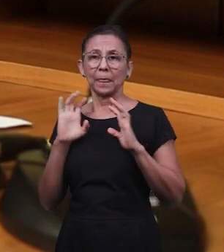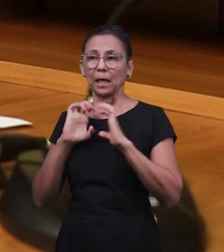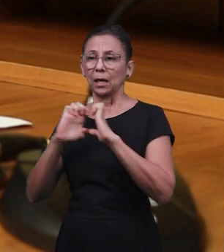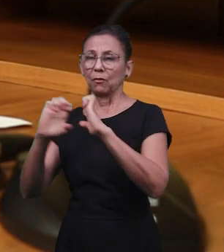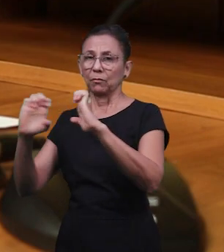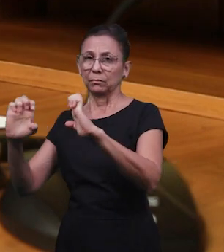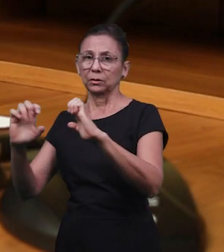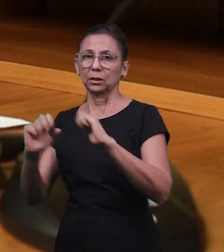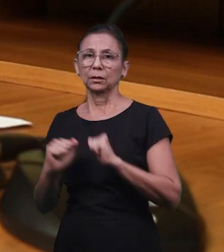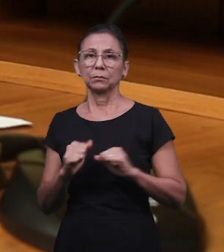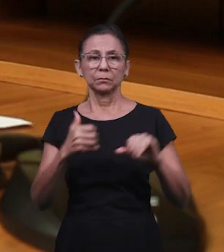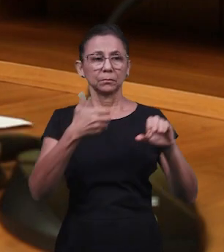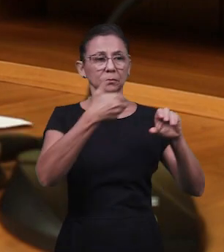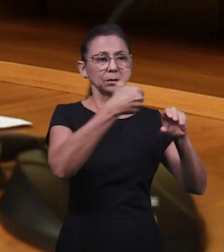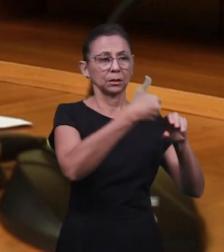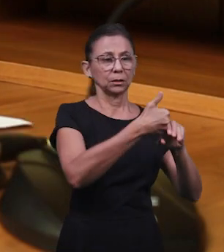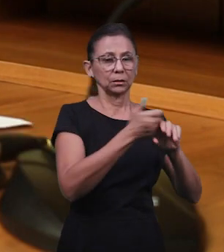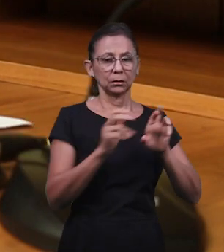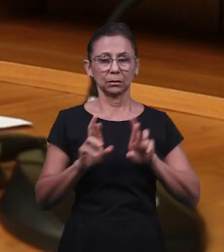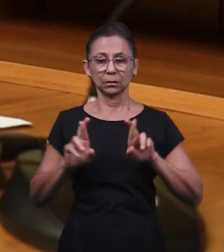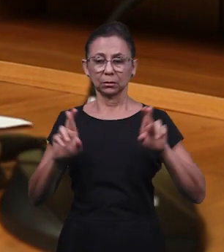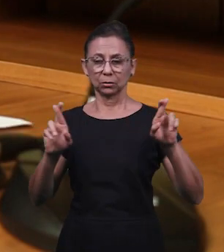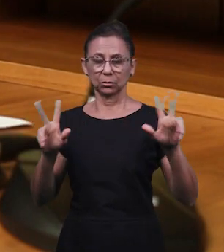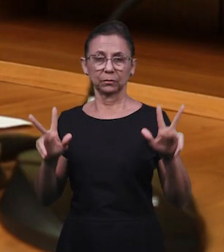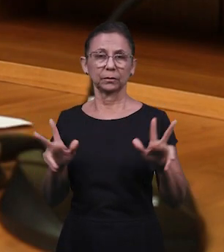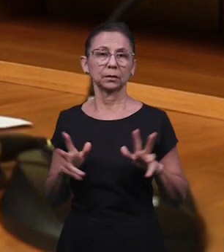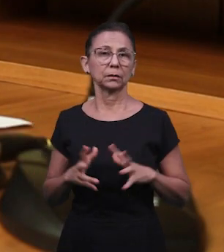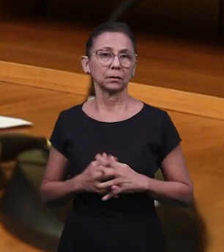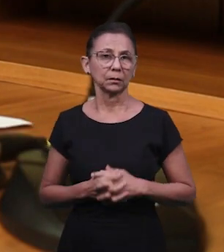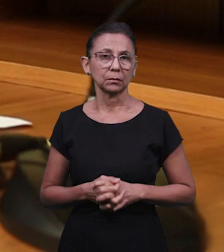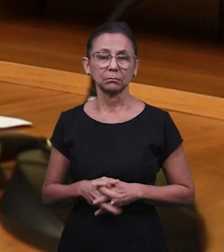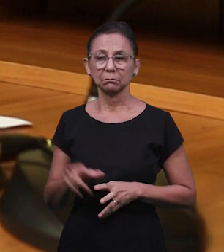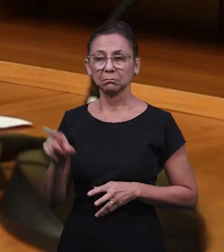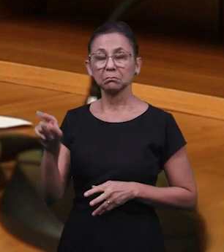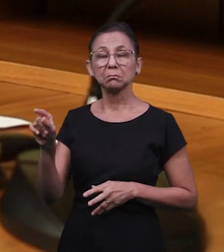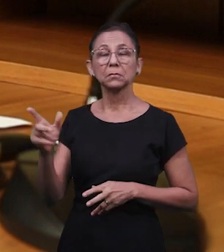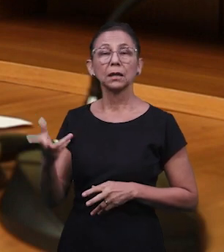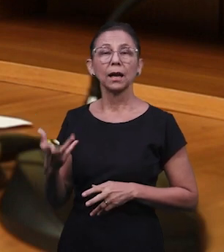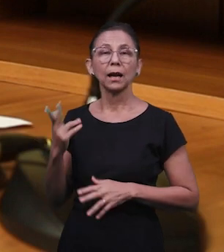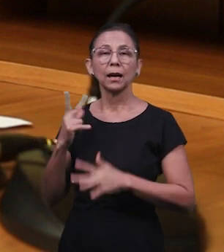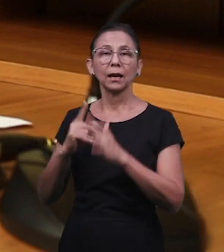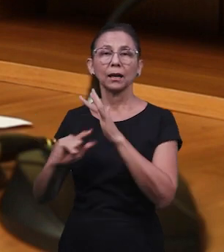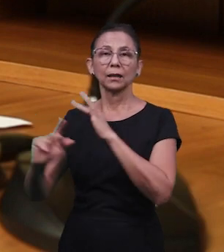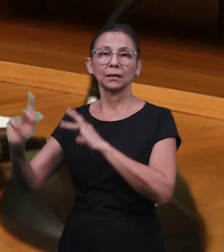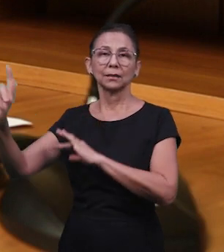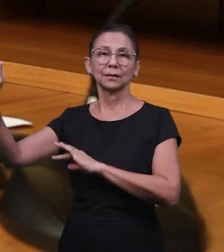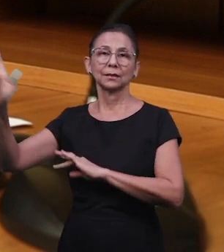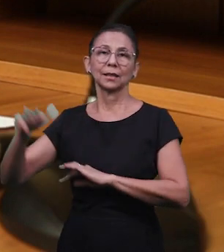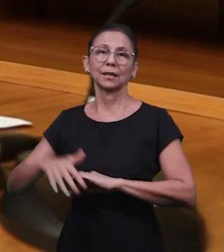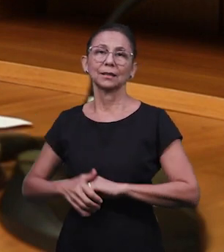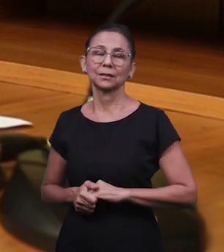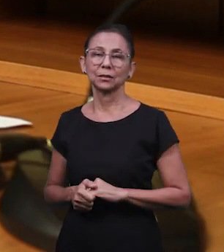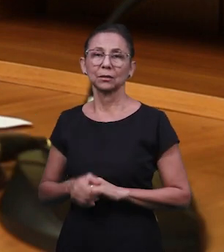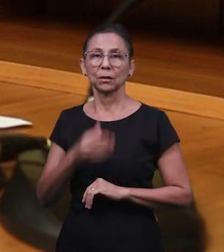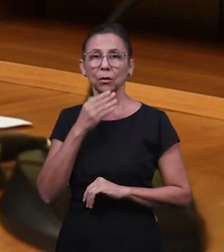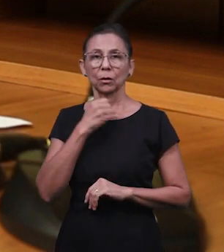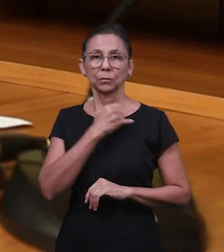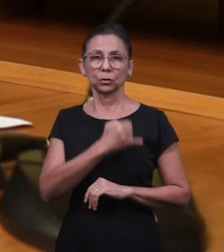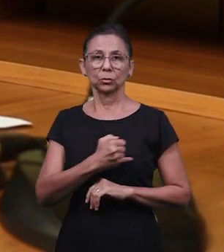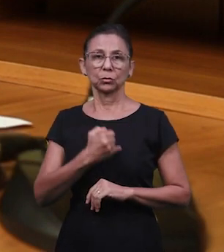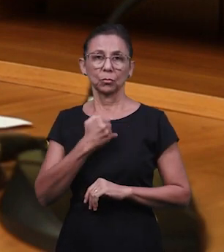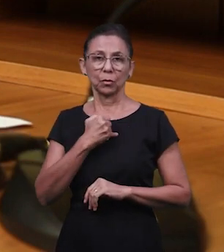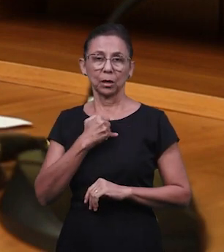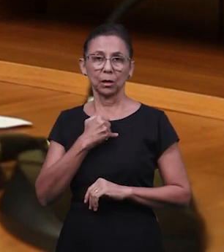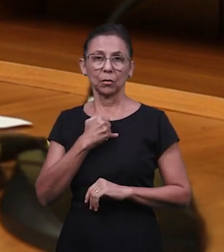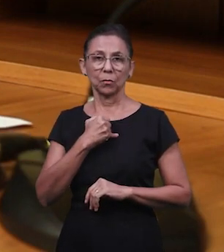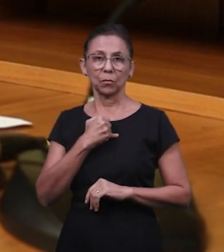evangelho e cristianismo. Você citou o cristianismo, né? O evangelho é eterno. João, quando